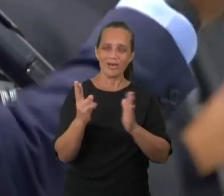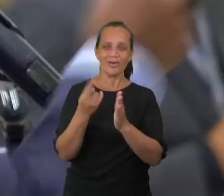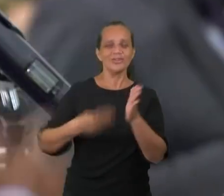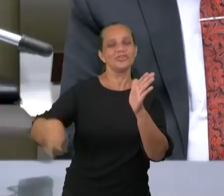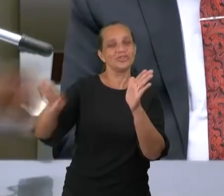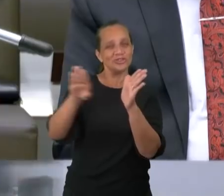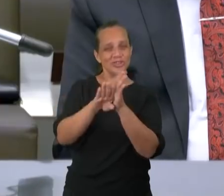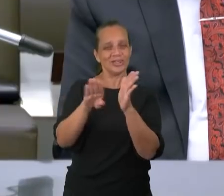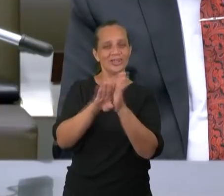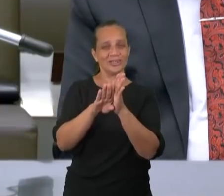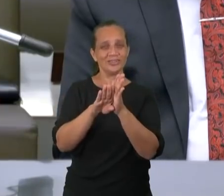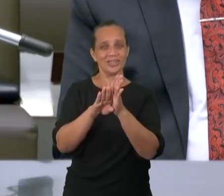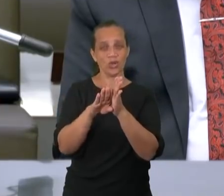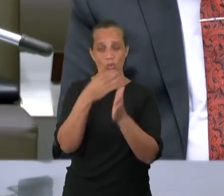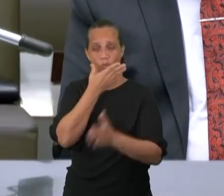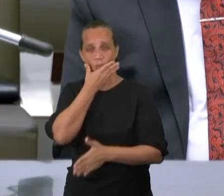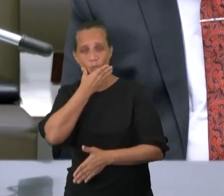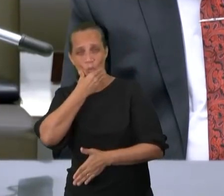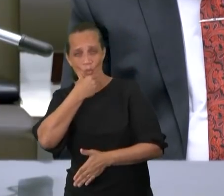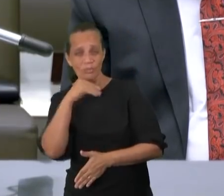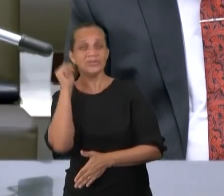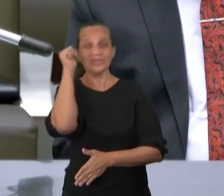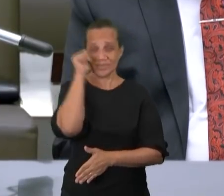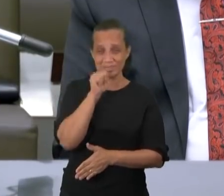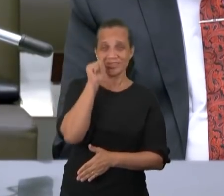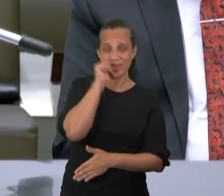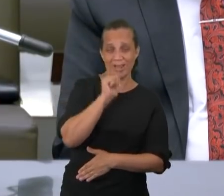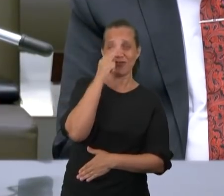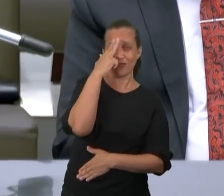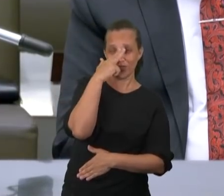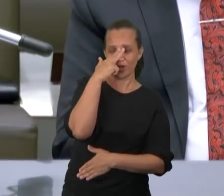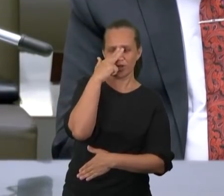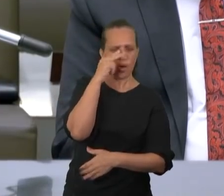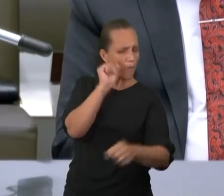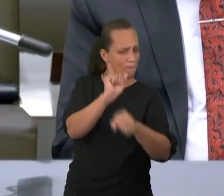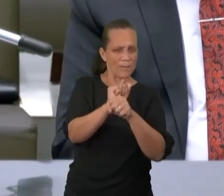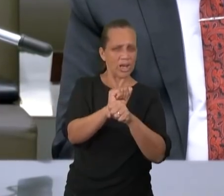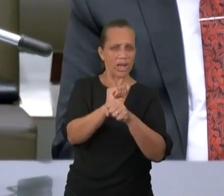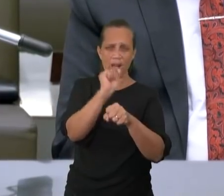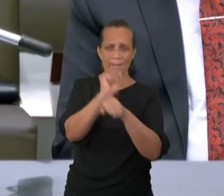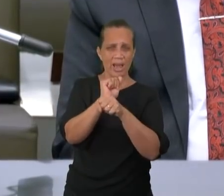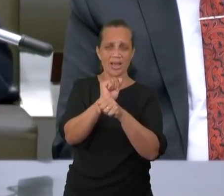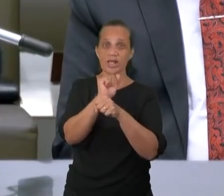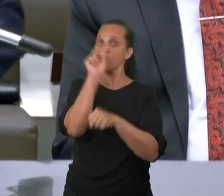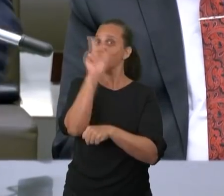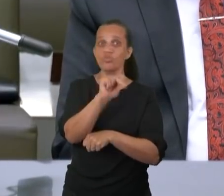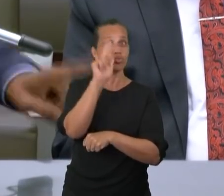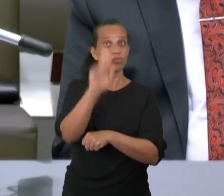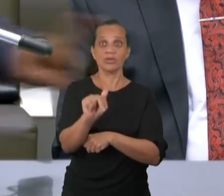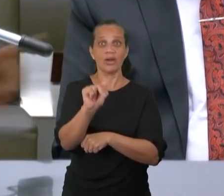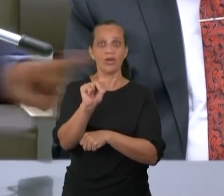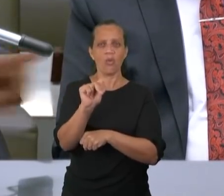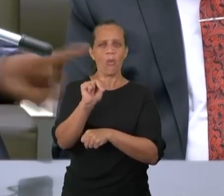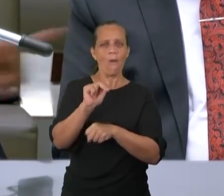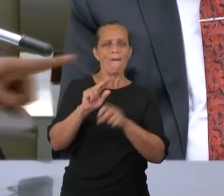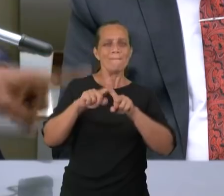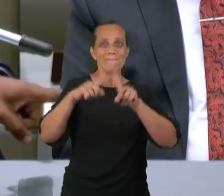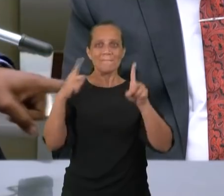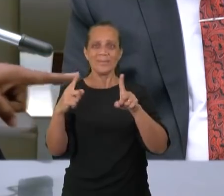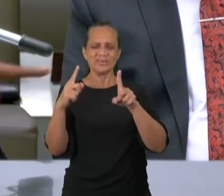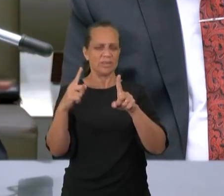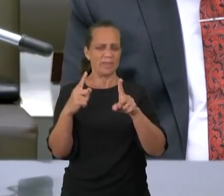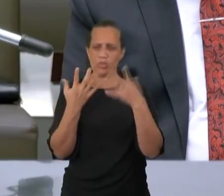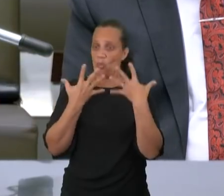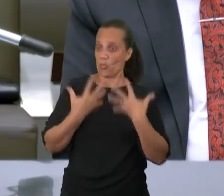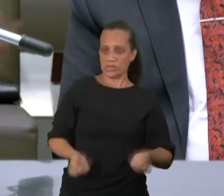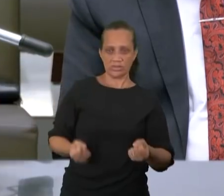chegar. Servo de Deus, serva de Deus, não pare, não desista. Jefta. Não dê ouvidos às provocações de